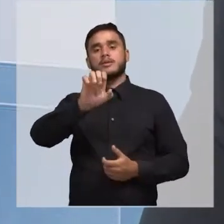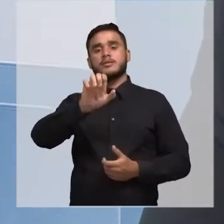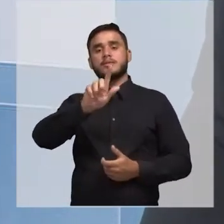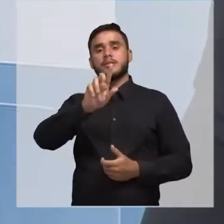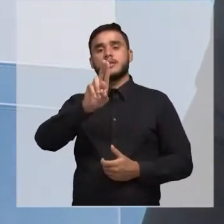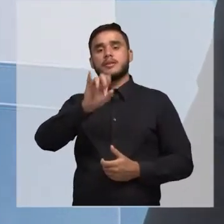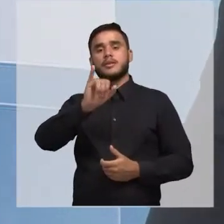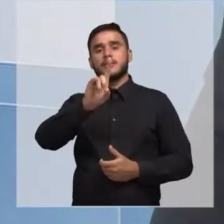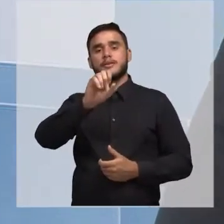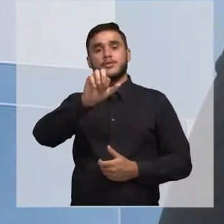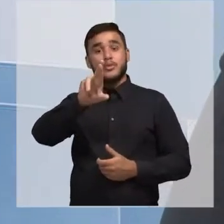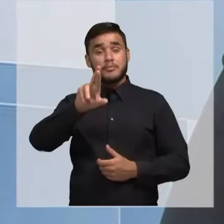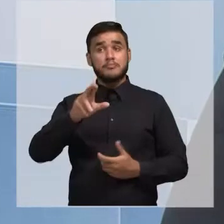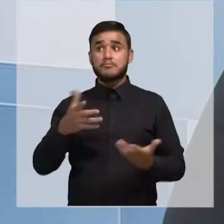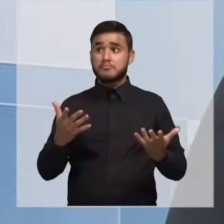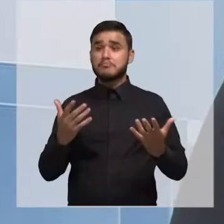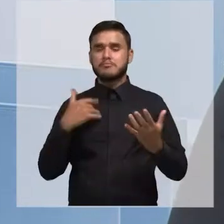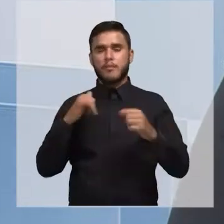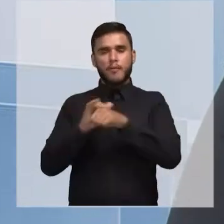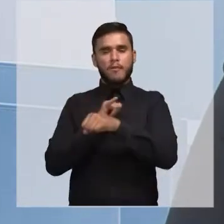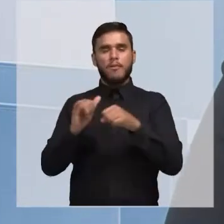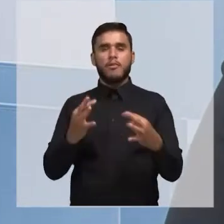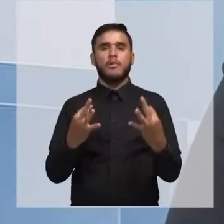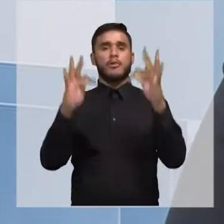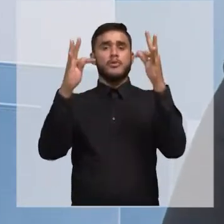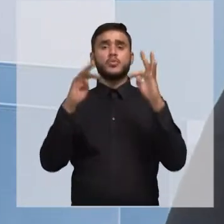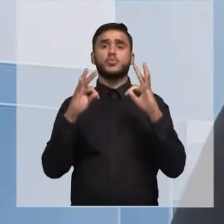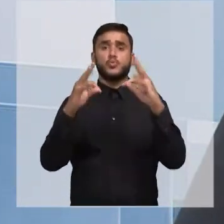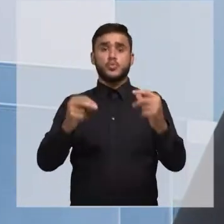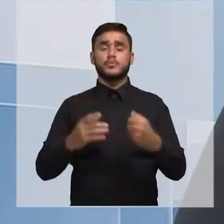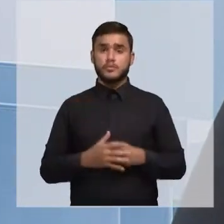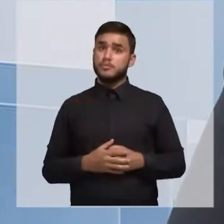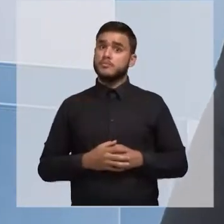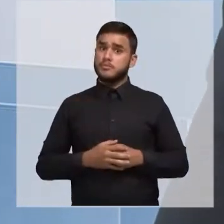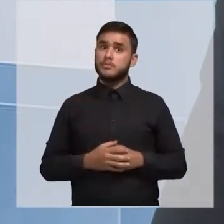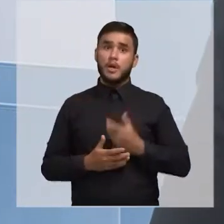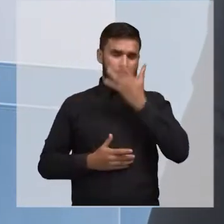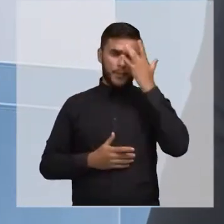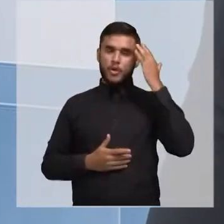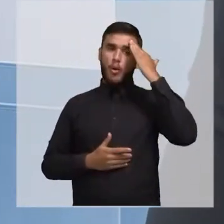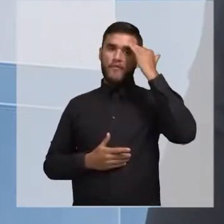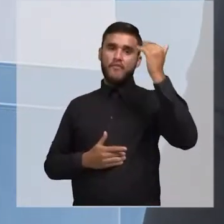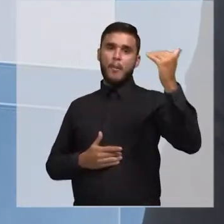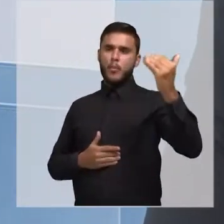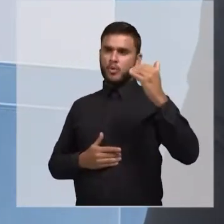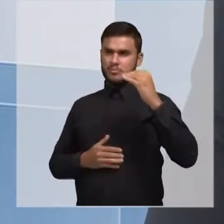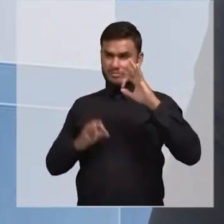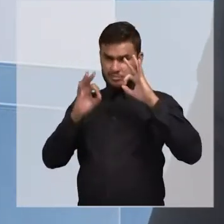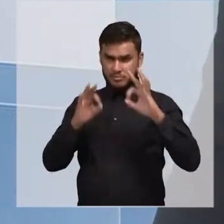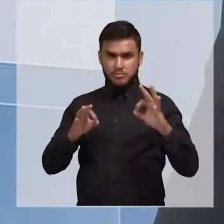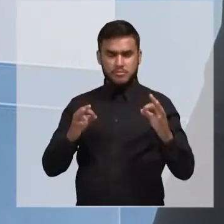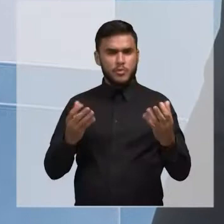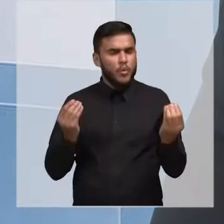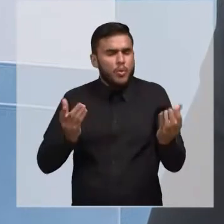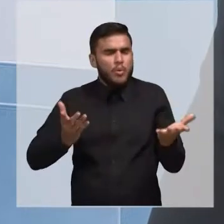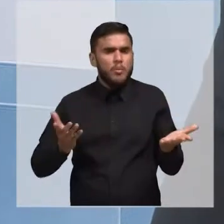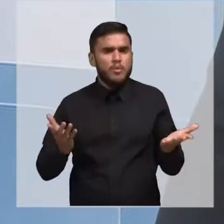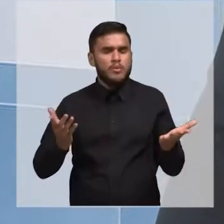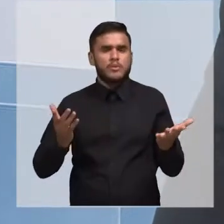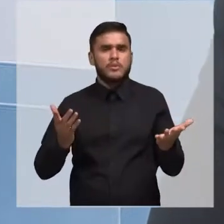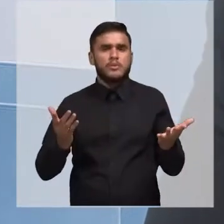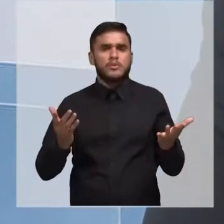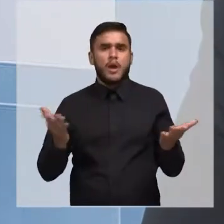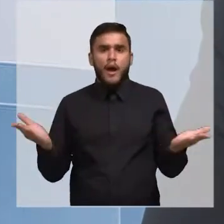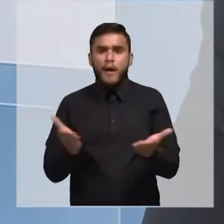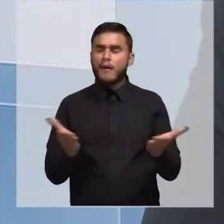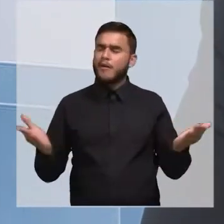ele tem e existe vendedores que vendem seguidores. Quer dizer, uma coisa que era para ser normal, hoje a rede